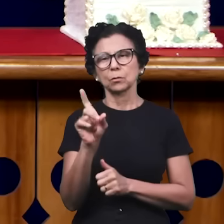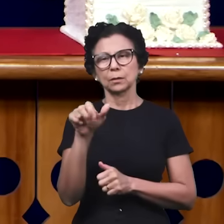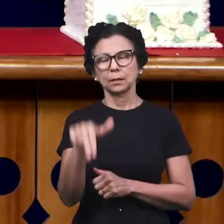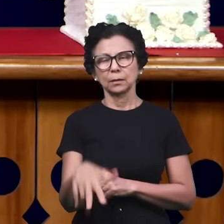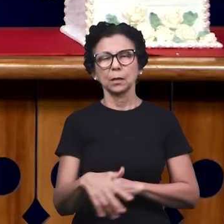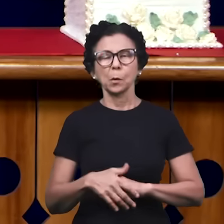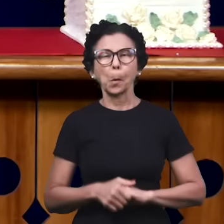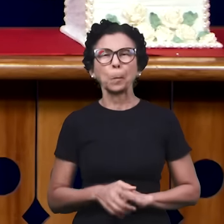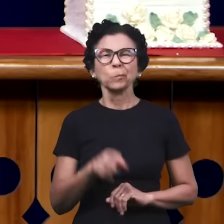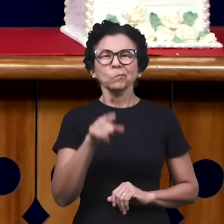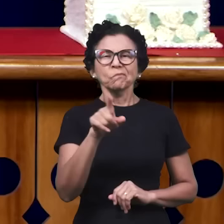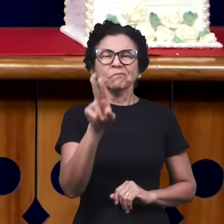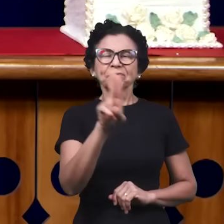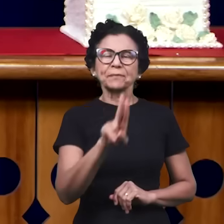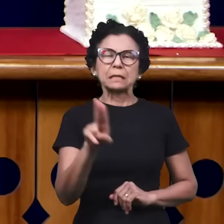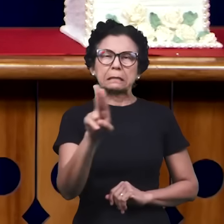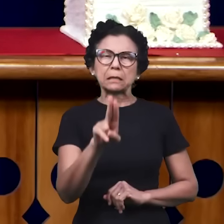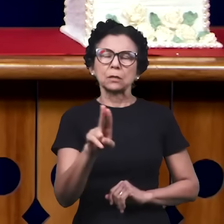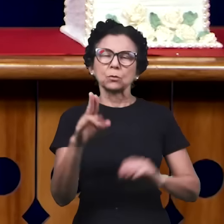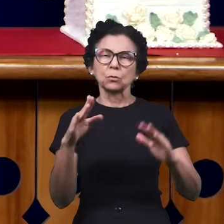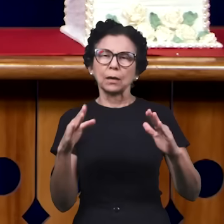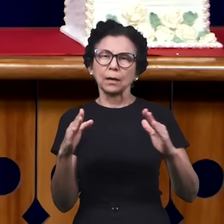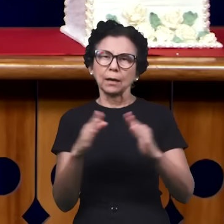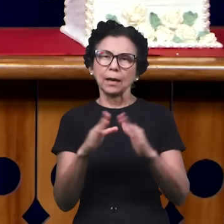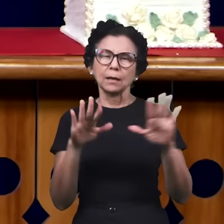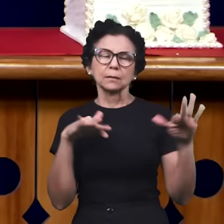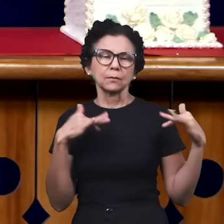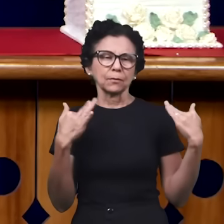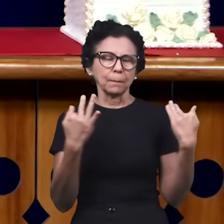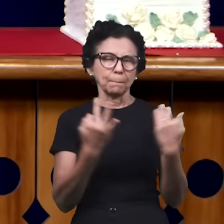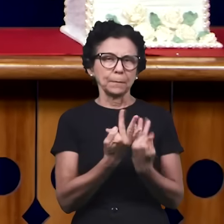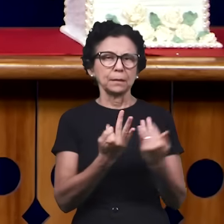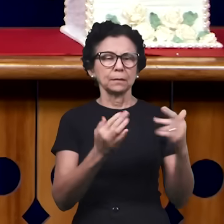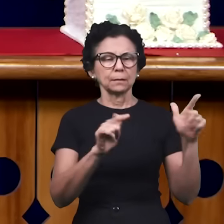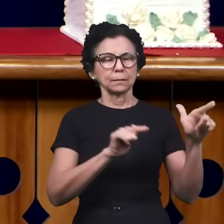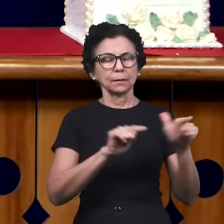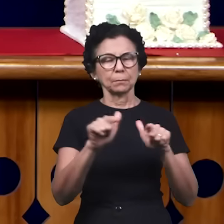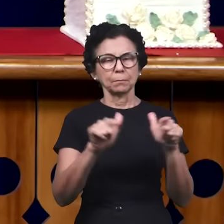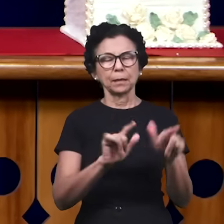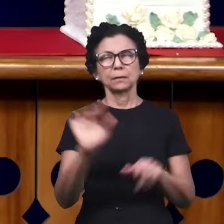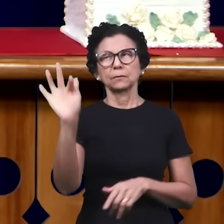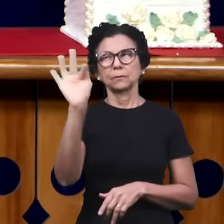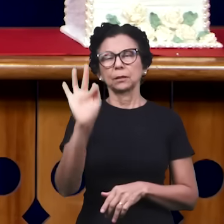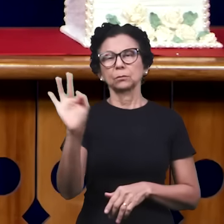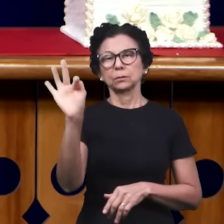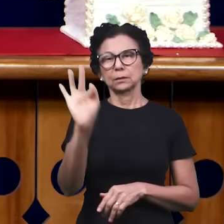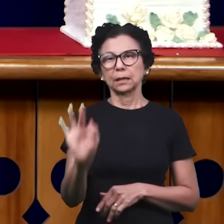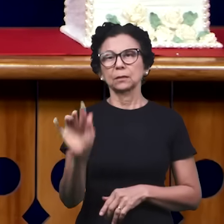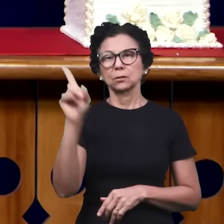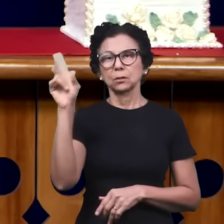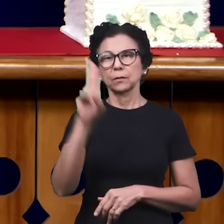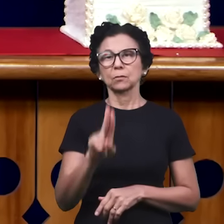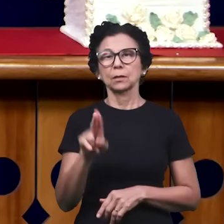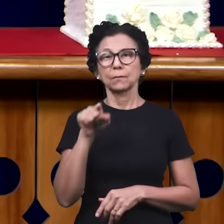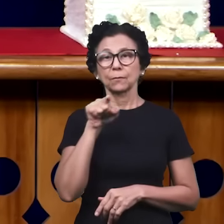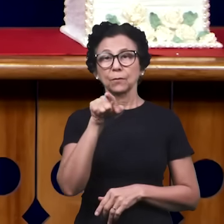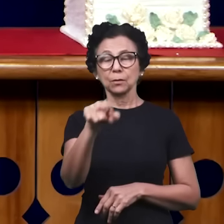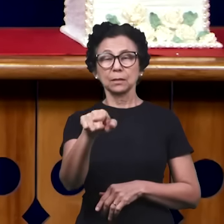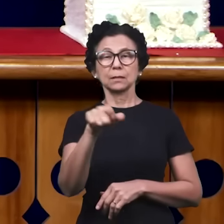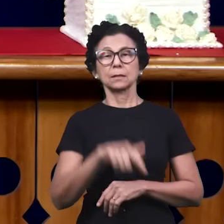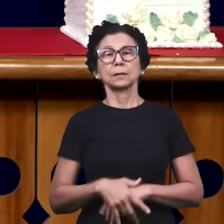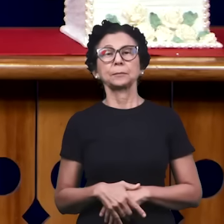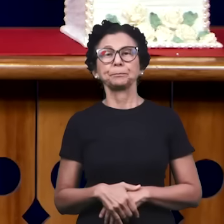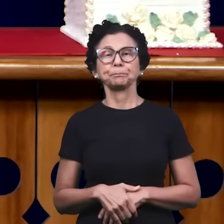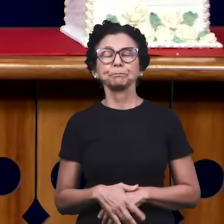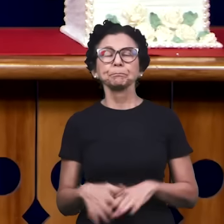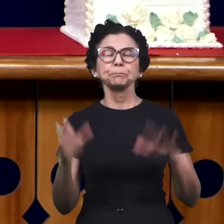vai ser usado no seu lar, você vai ser usado no seu local de trabalho, na sua faculdade, como instrumento para levar a salvação que